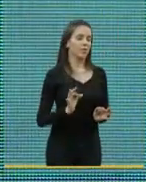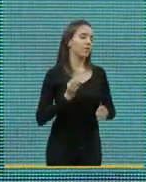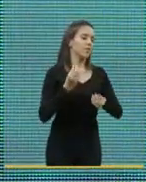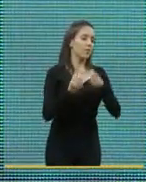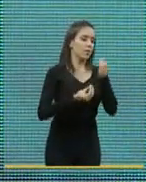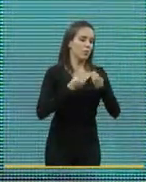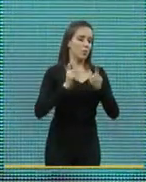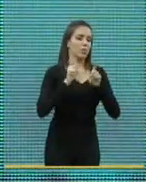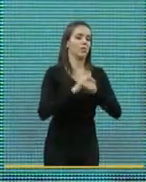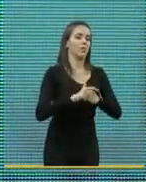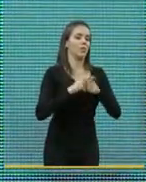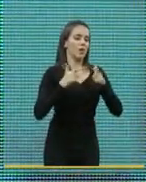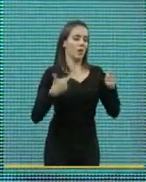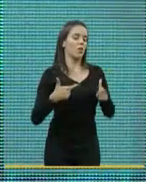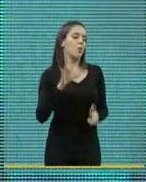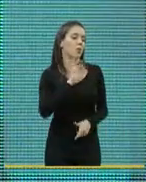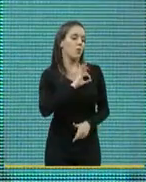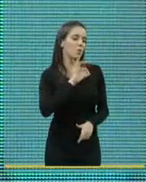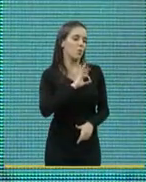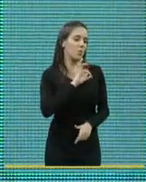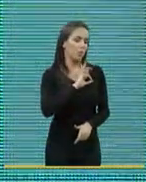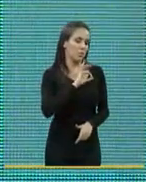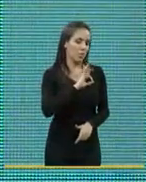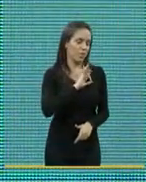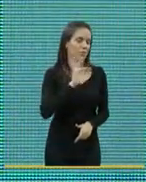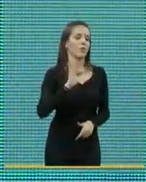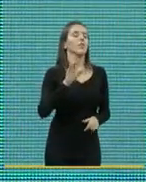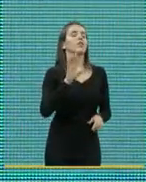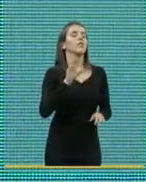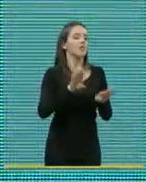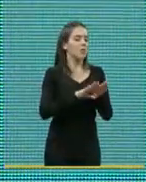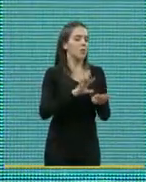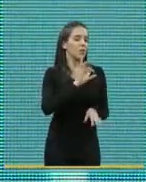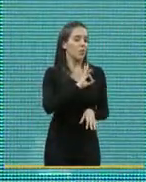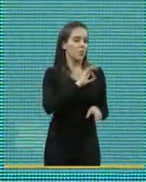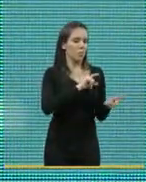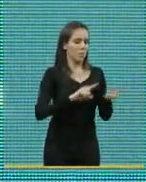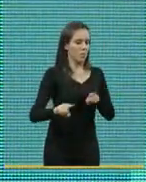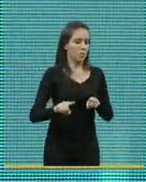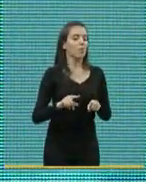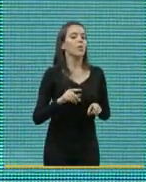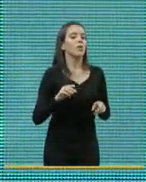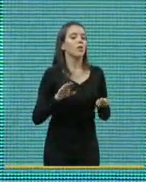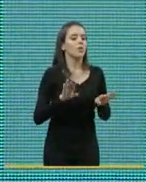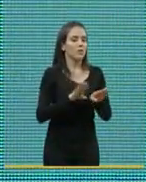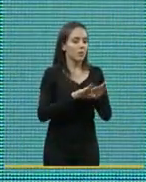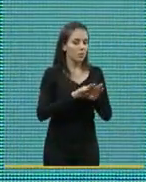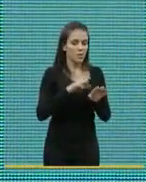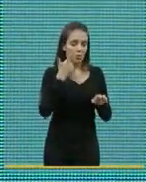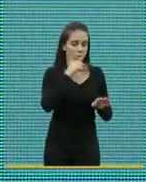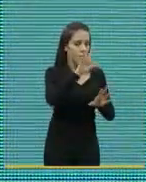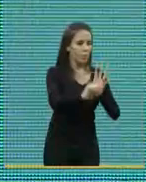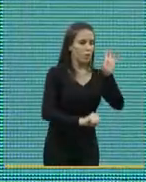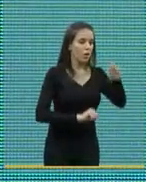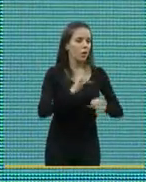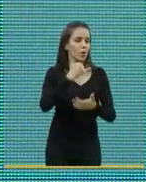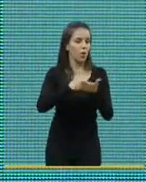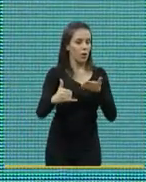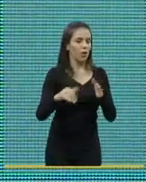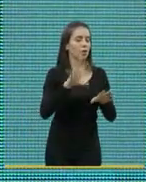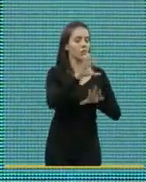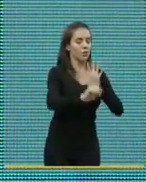ampliação da polícia federal e da polícia federal rodoviária para combater o tráfico de drogas e de armas nós precisamos